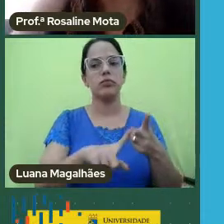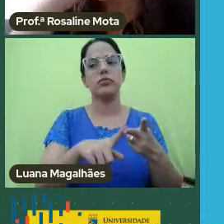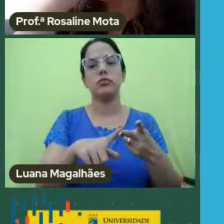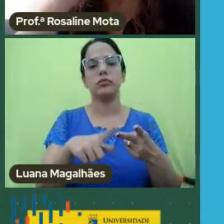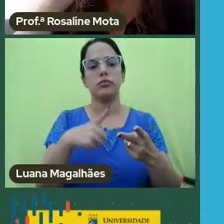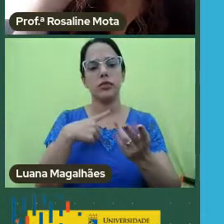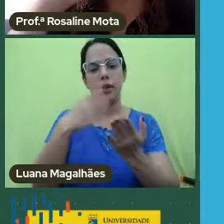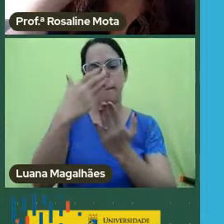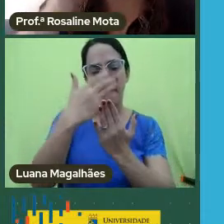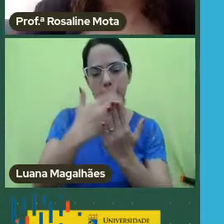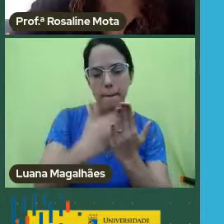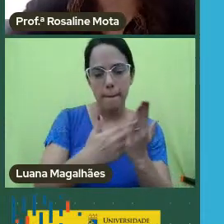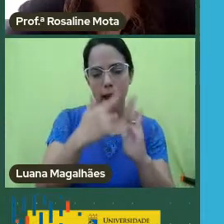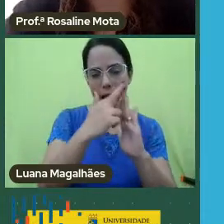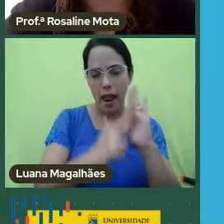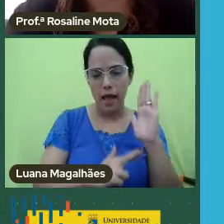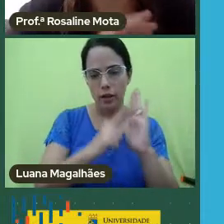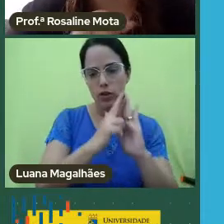hospital,